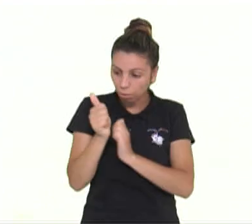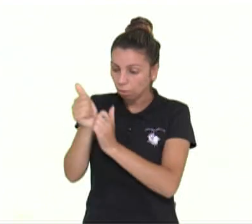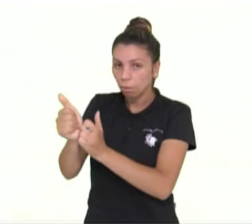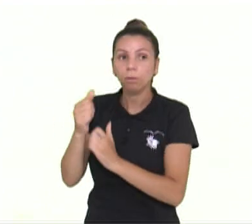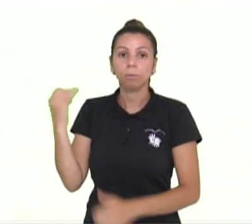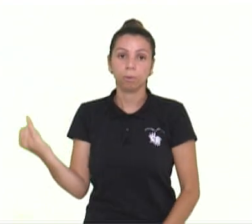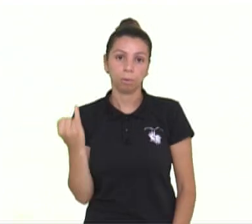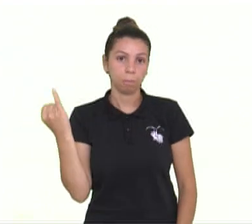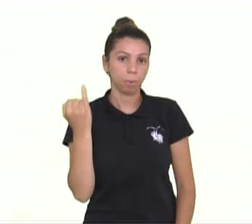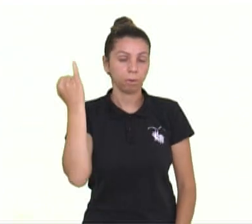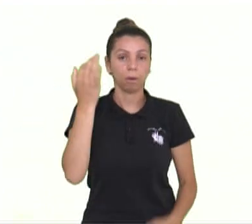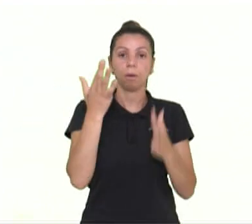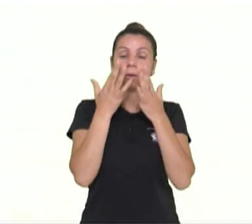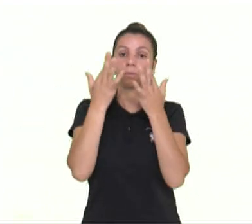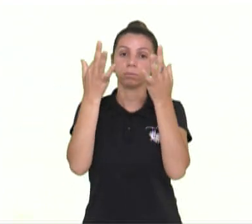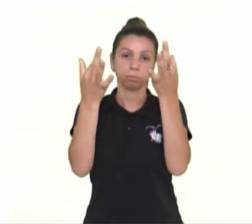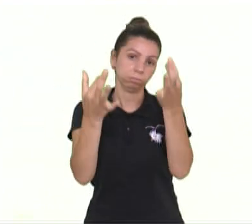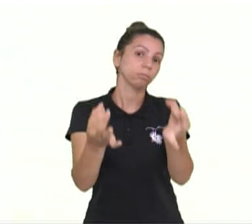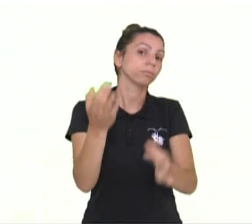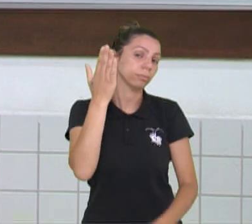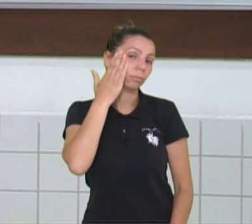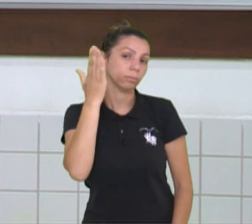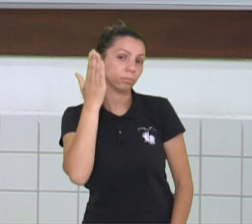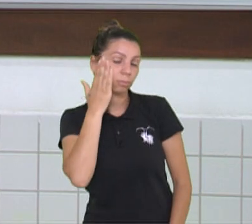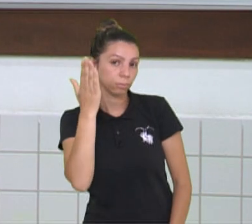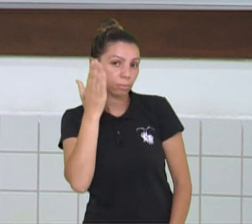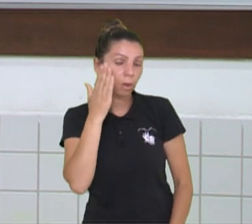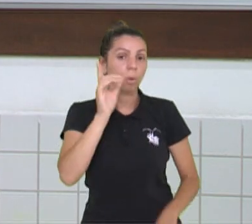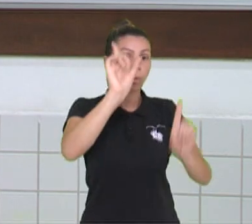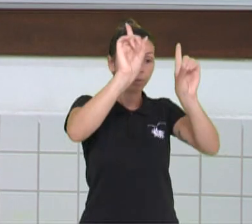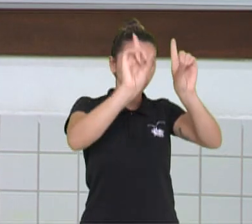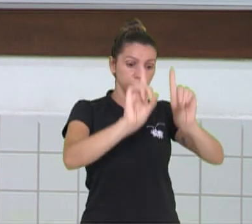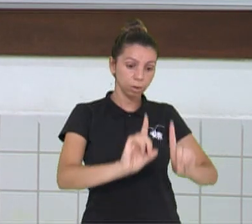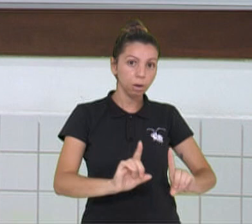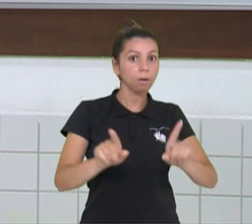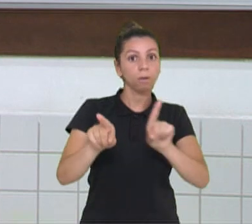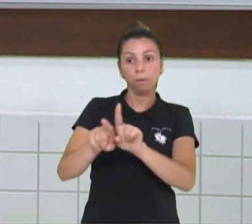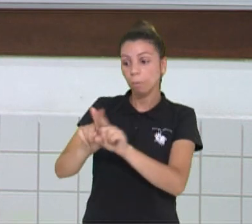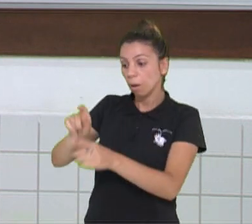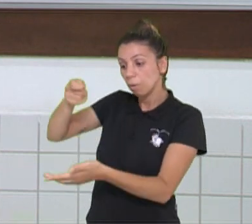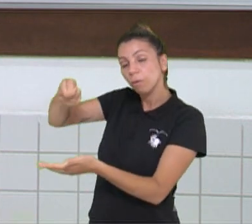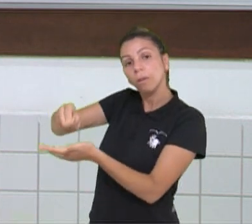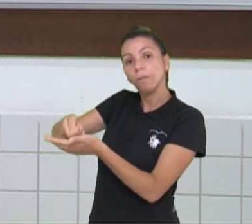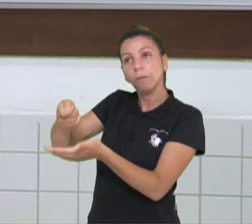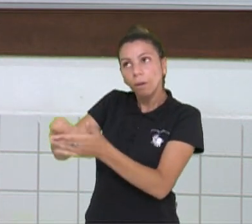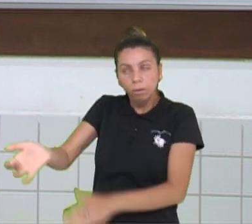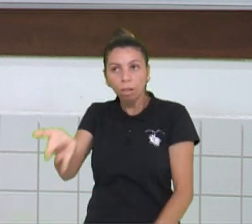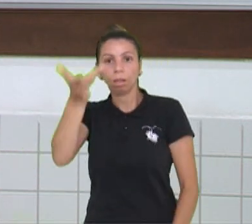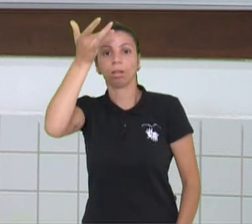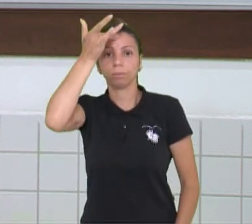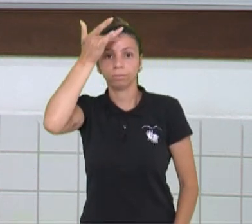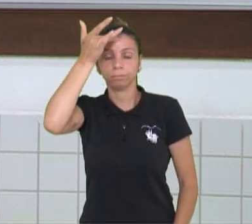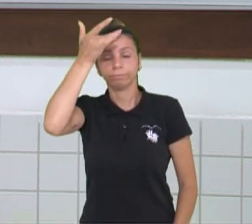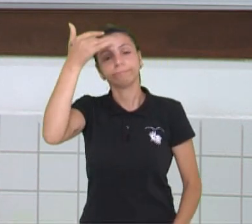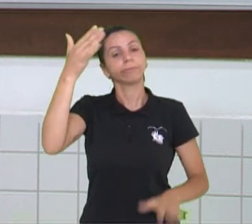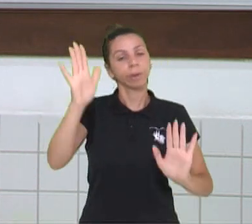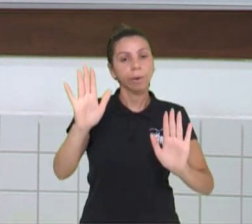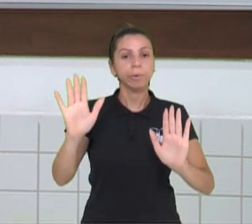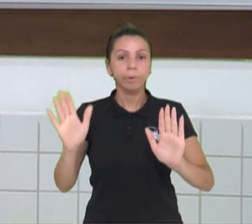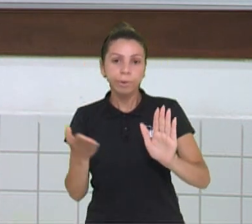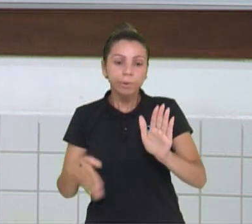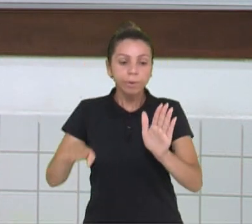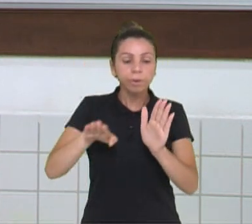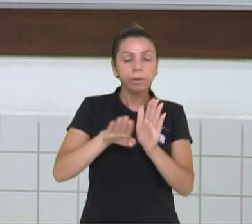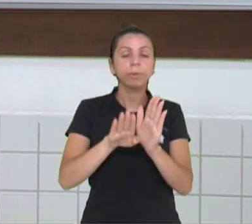então, que você fique atento ao regimento para saber quais são os seus direitos e quais são os seus deveres. Quando você chegar na